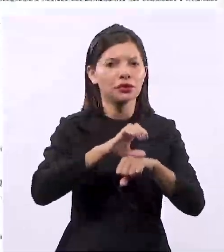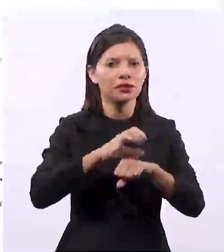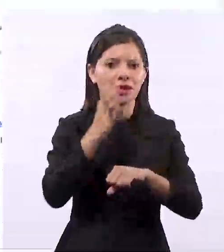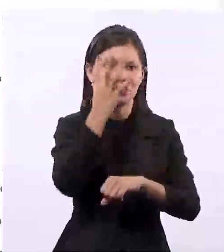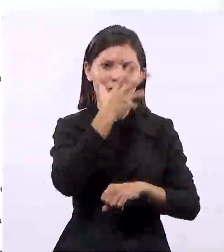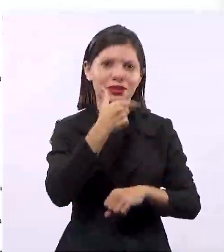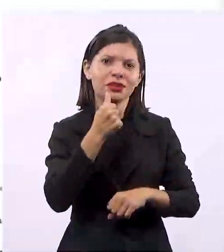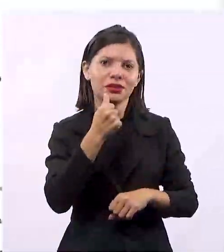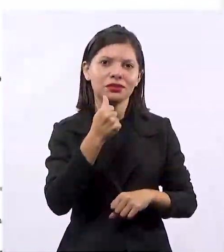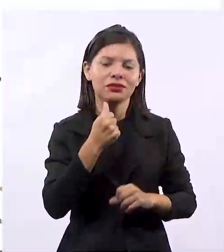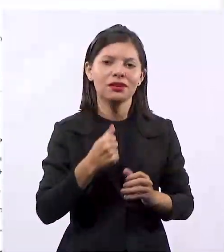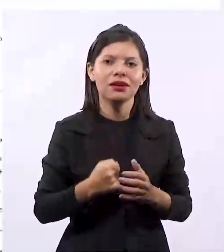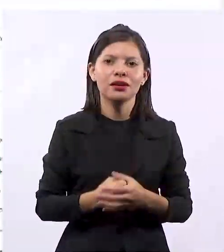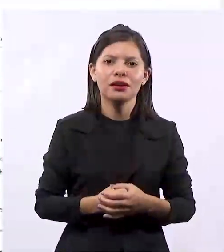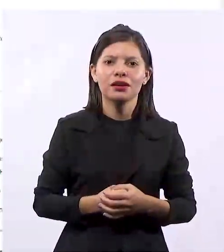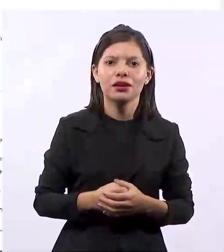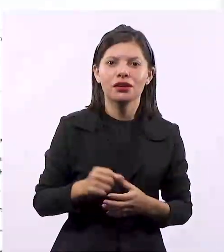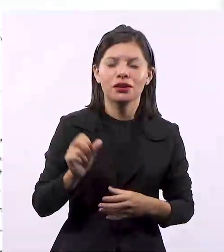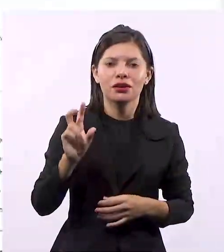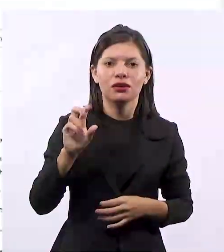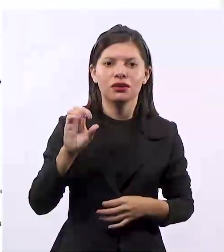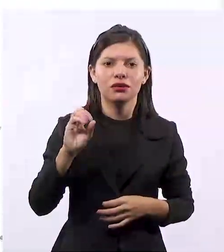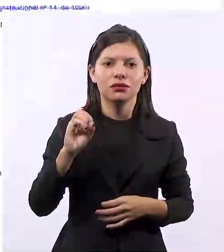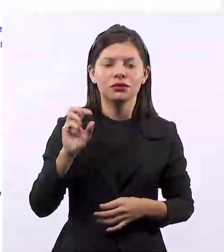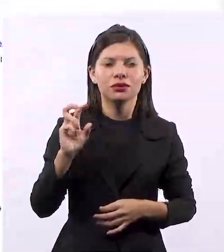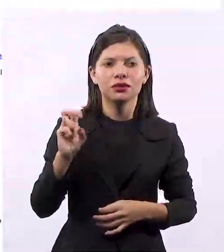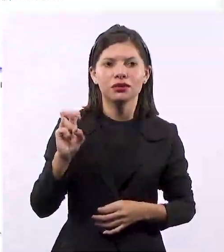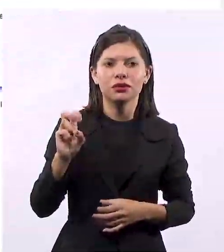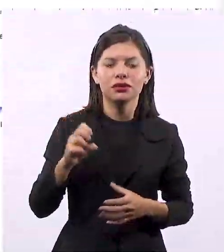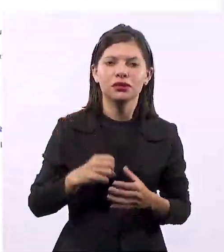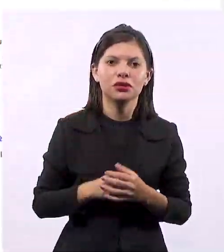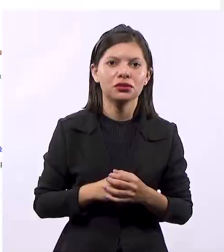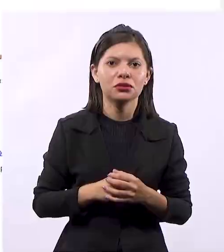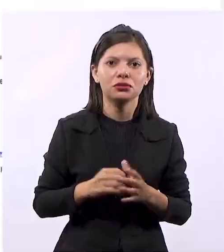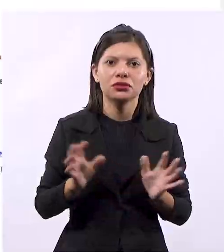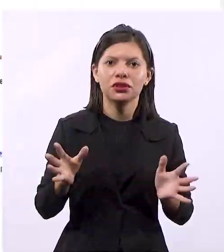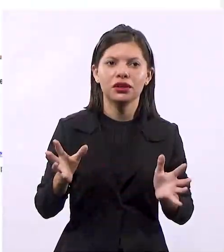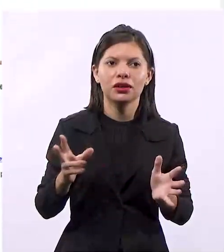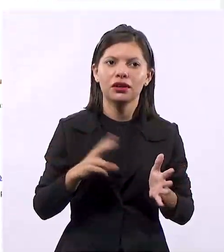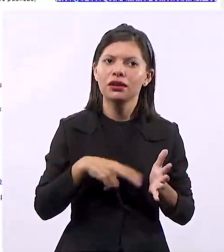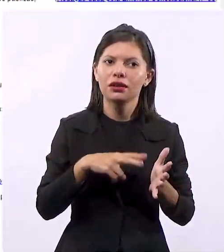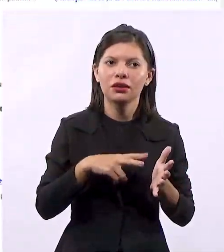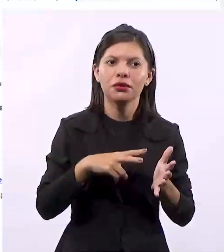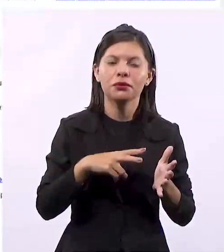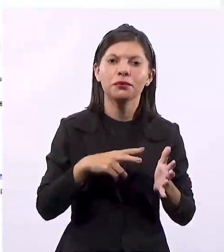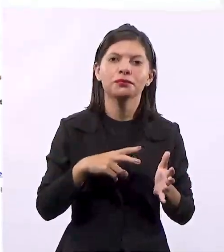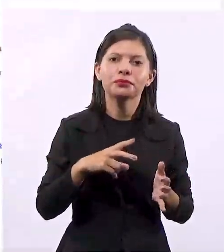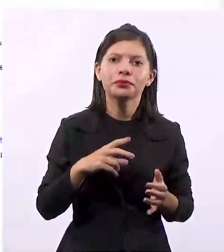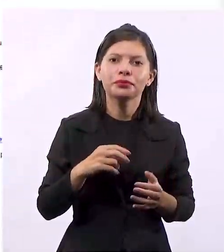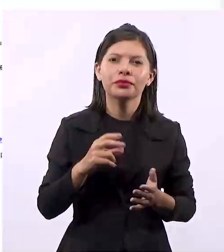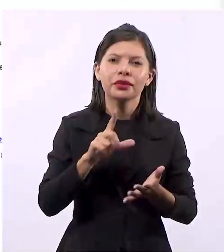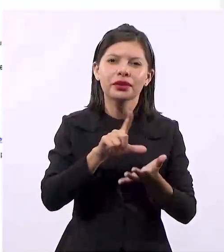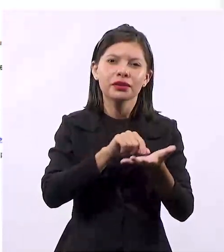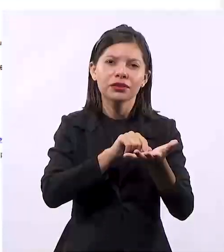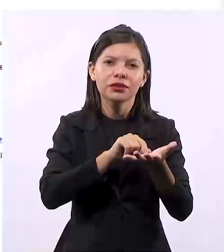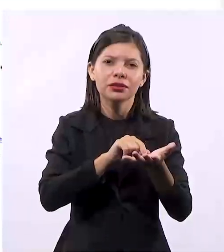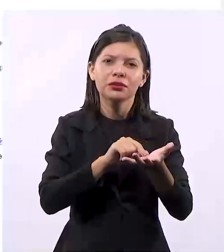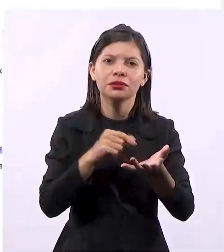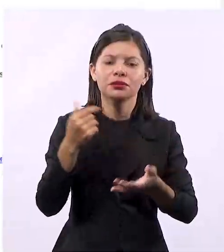saúde, quase chegando. Isso, 206, olha lá. Na Constituição tá bonitinho assim, ó.